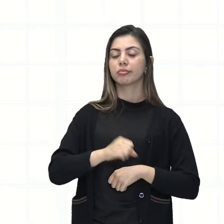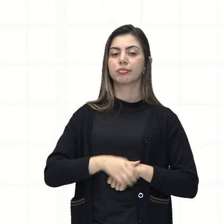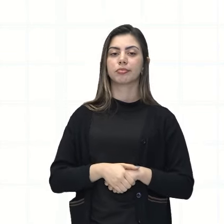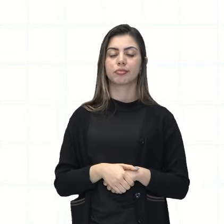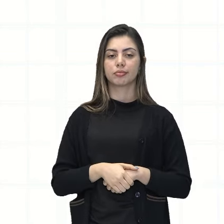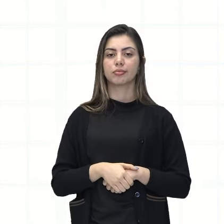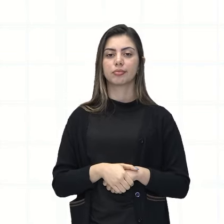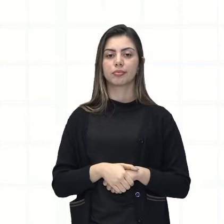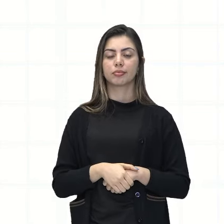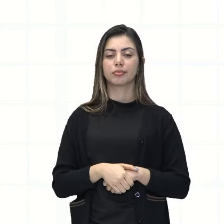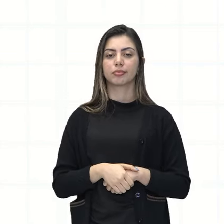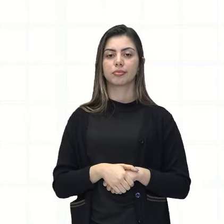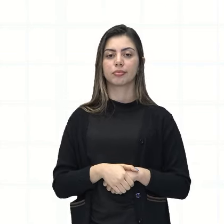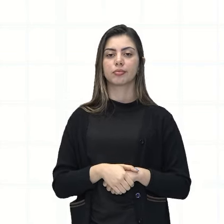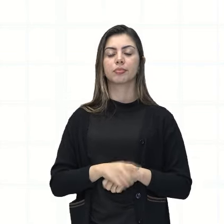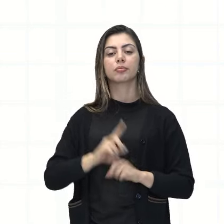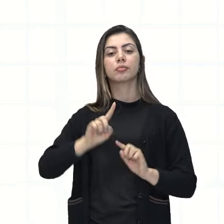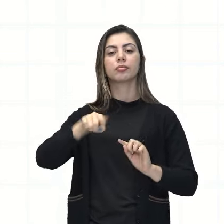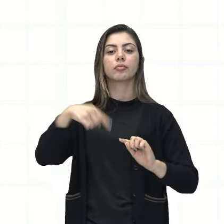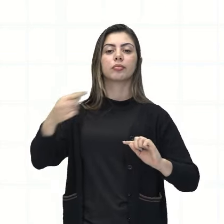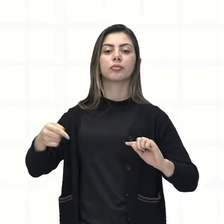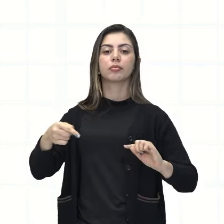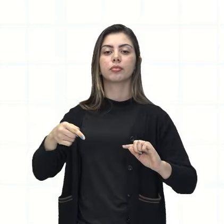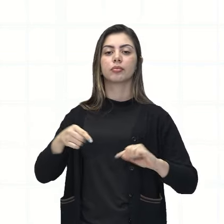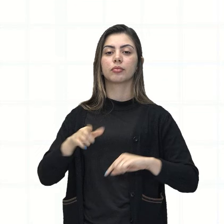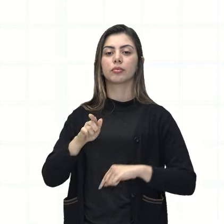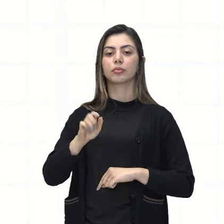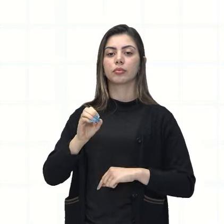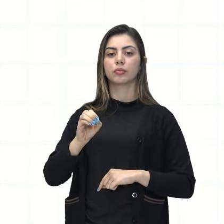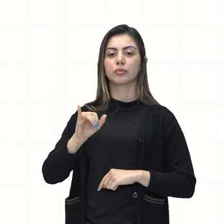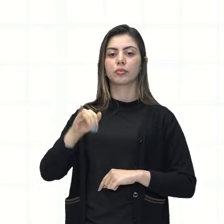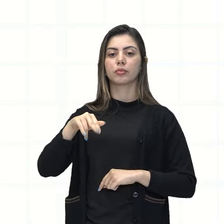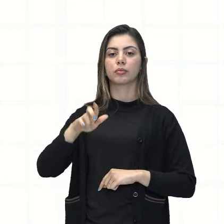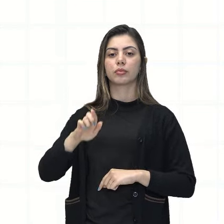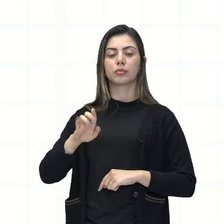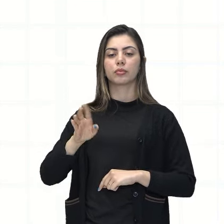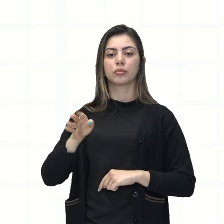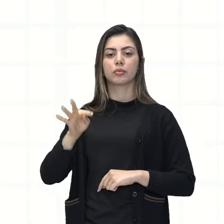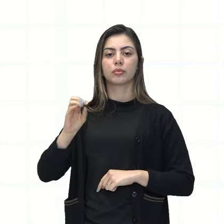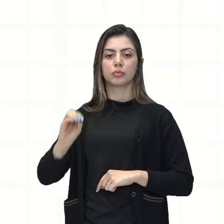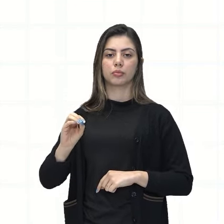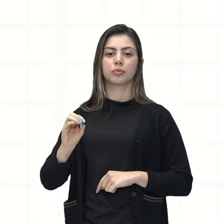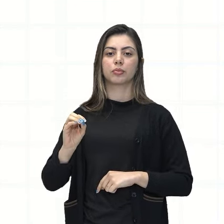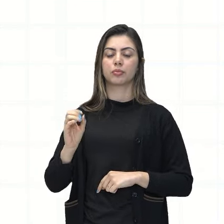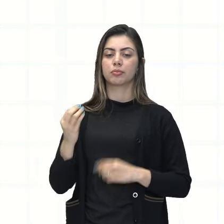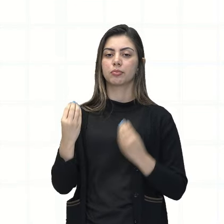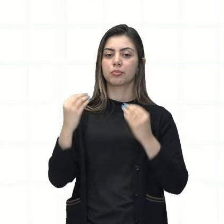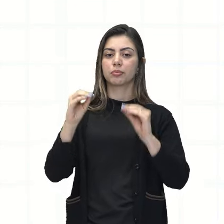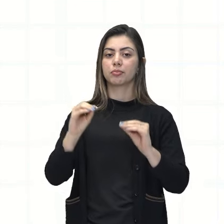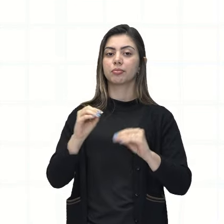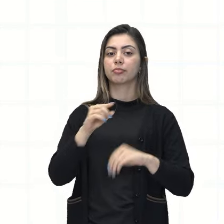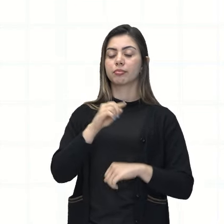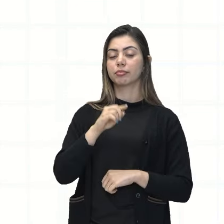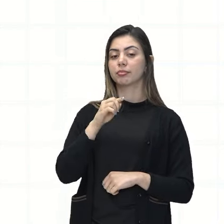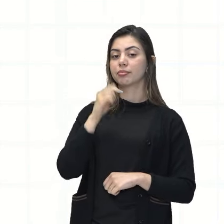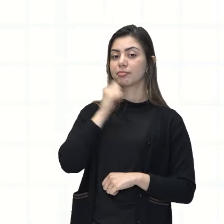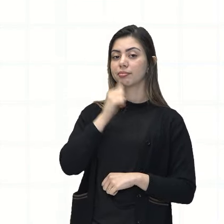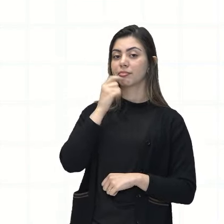She is. O próximo agora é o going to. She is going to. Ela